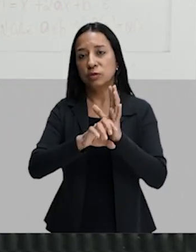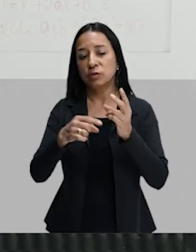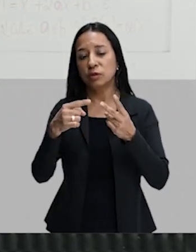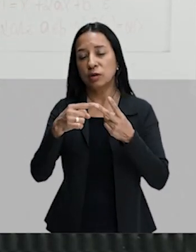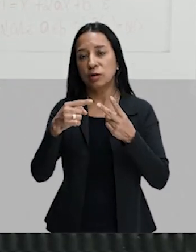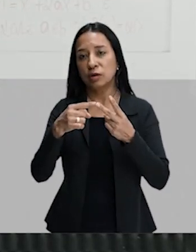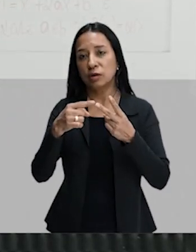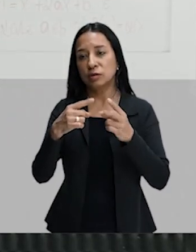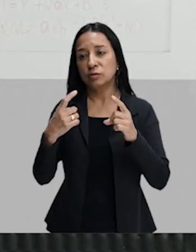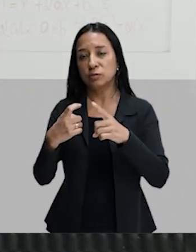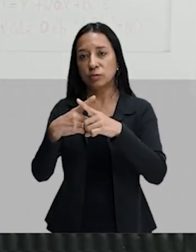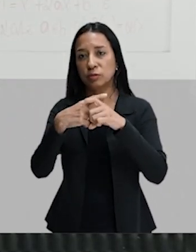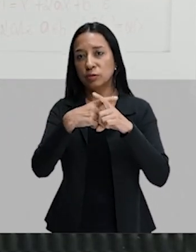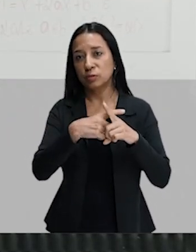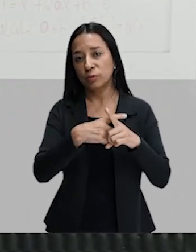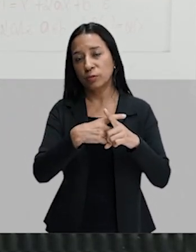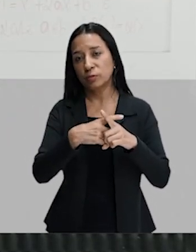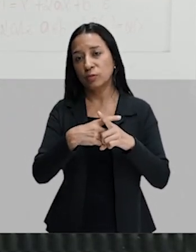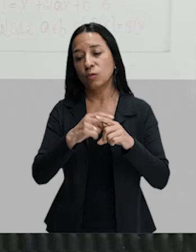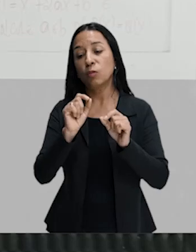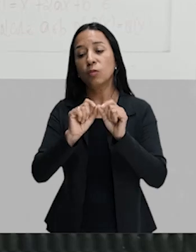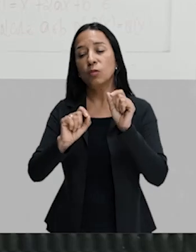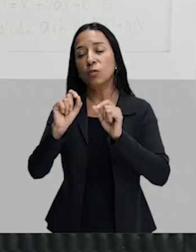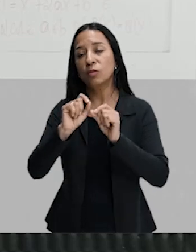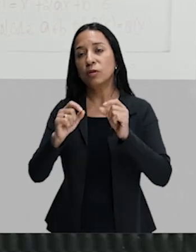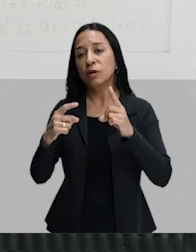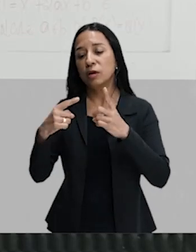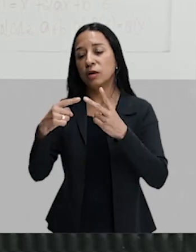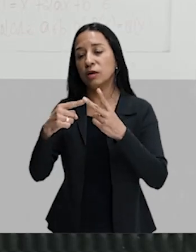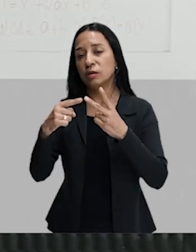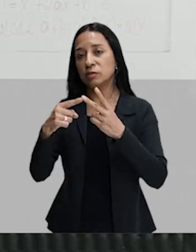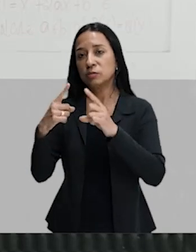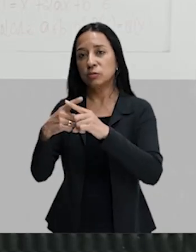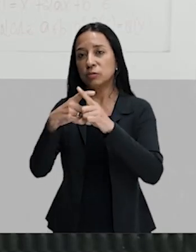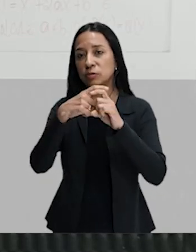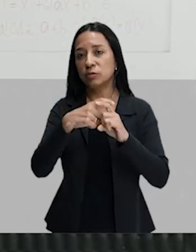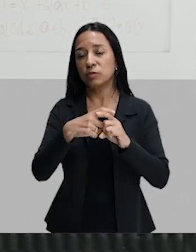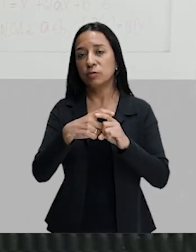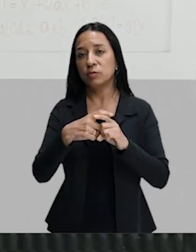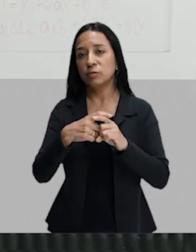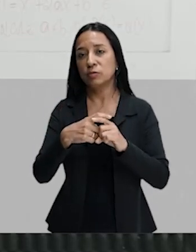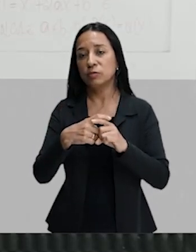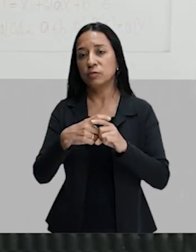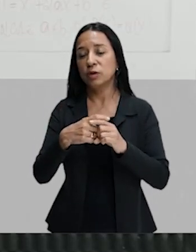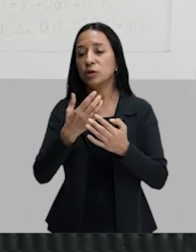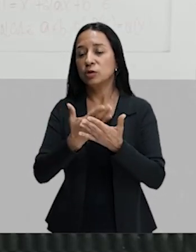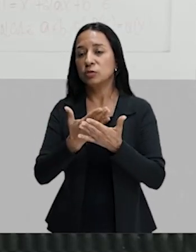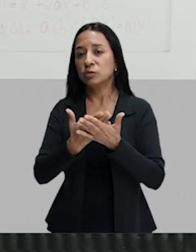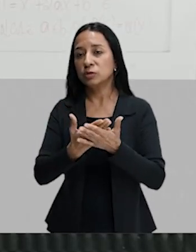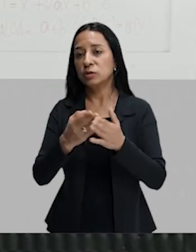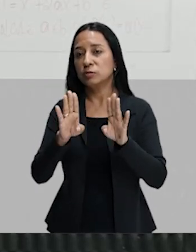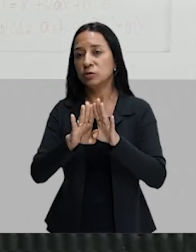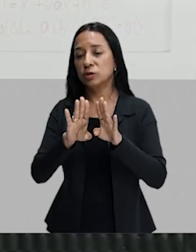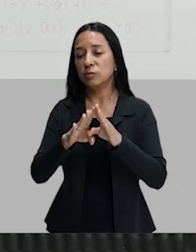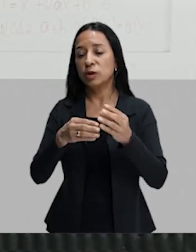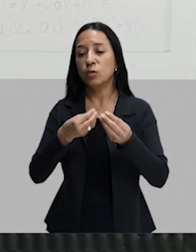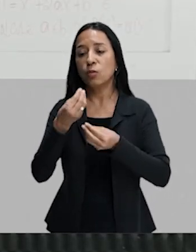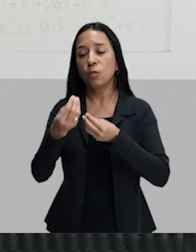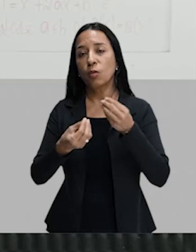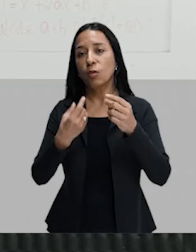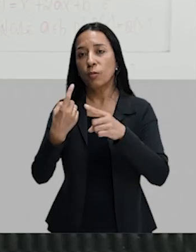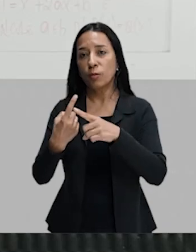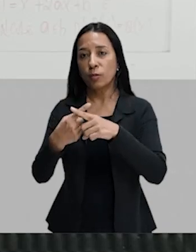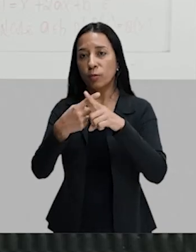raiz de um polinômio. Né? O que é raiz de um polinômio? Vimos também a condição de igualdade, como é que um